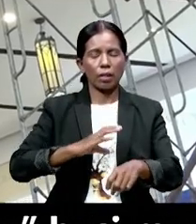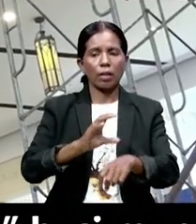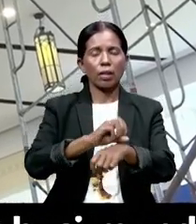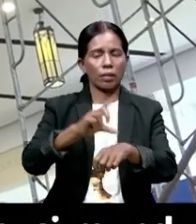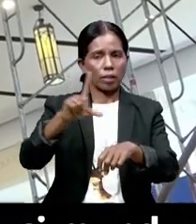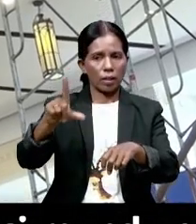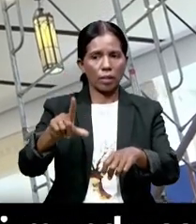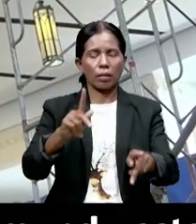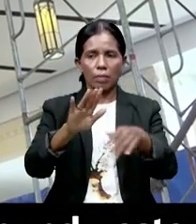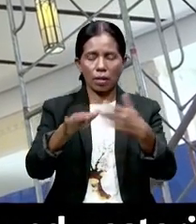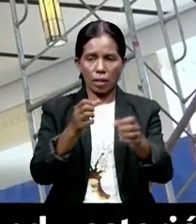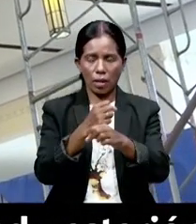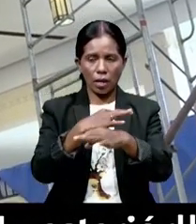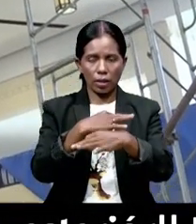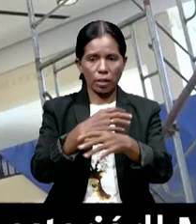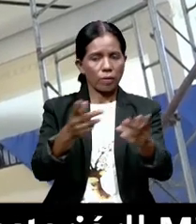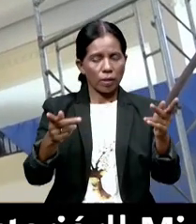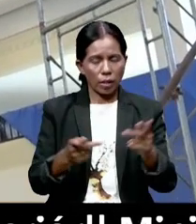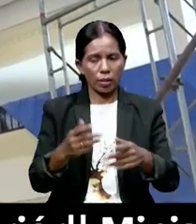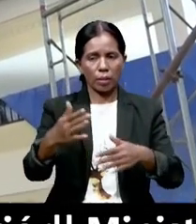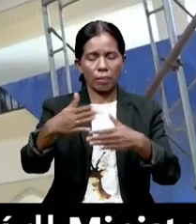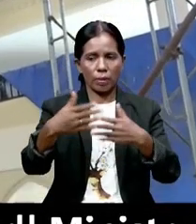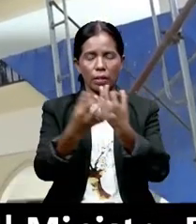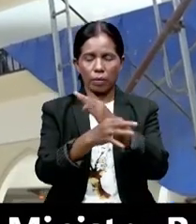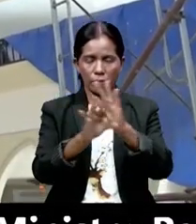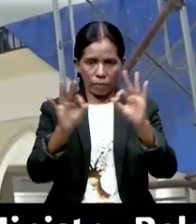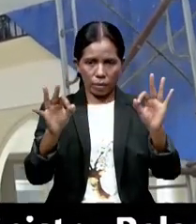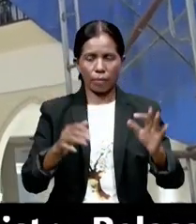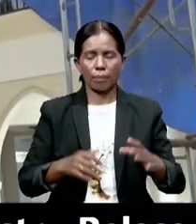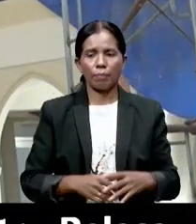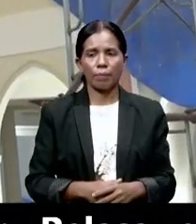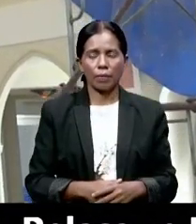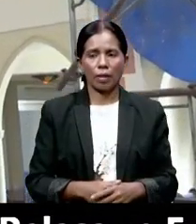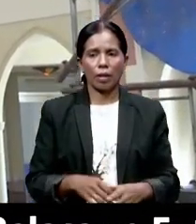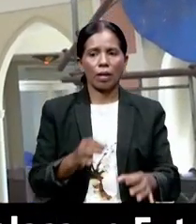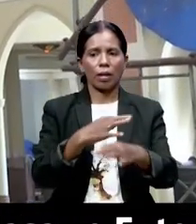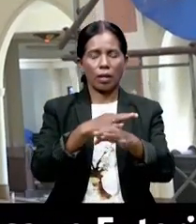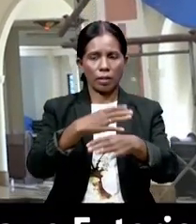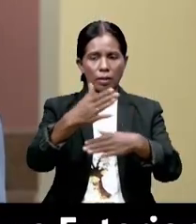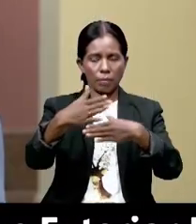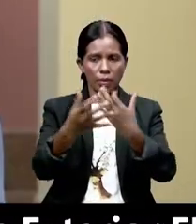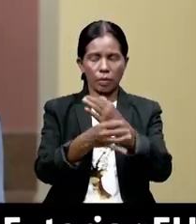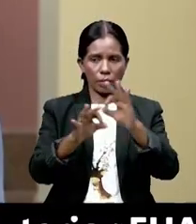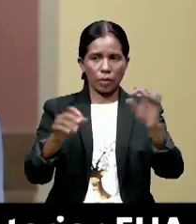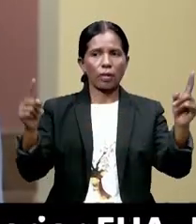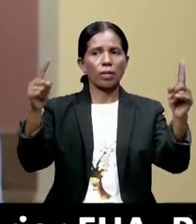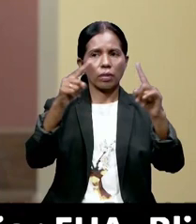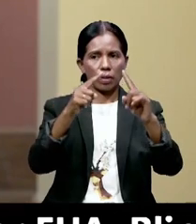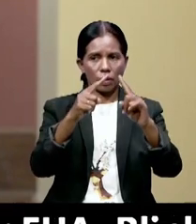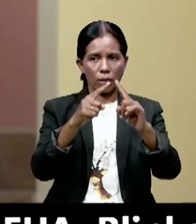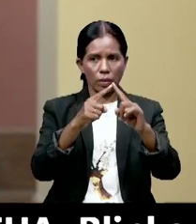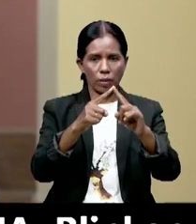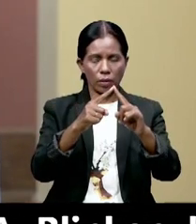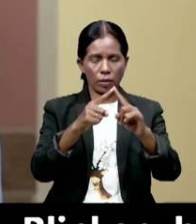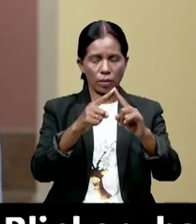Ciro continua a reabilitar Fatin Hirakne, no Basic Ato Concluiona. Reabilitação é quase a